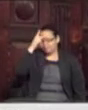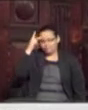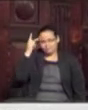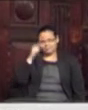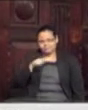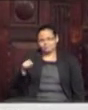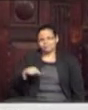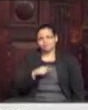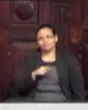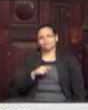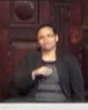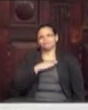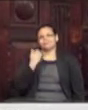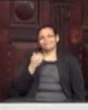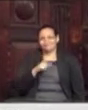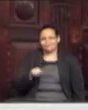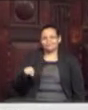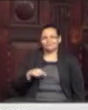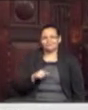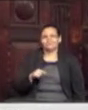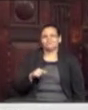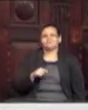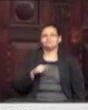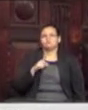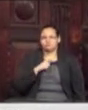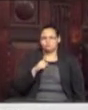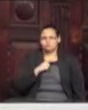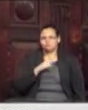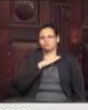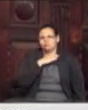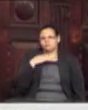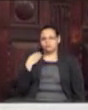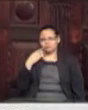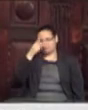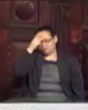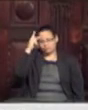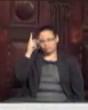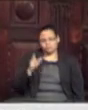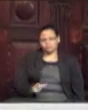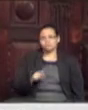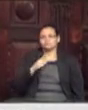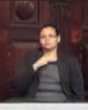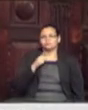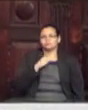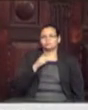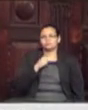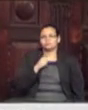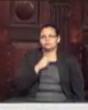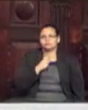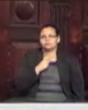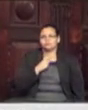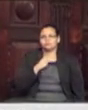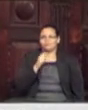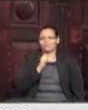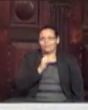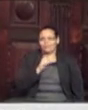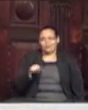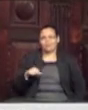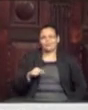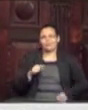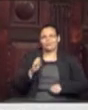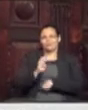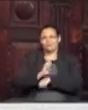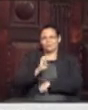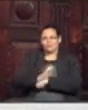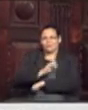pessoas. As atitudes ou a falta delas estão matando pessoas e estão assassinando o Estado do Rio